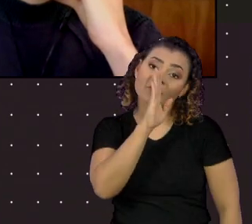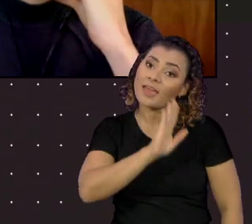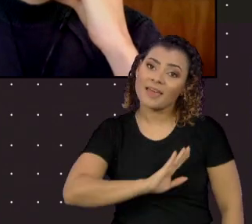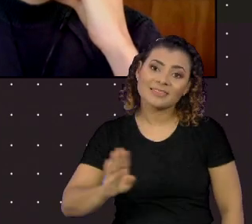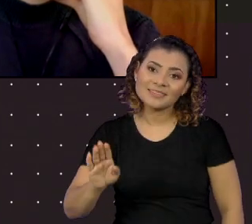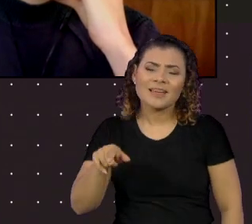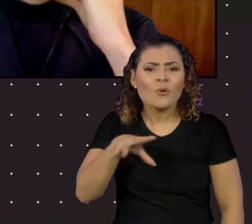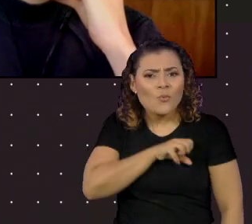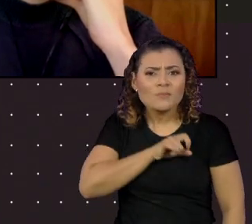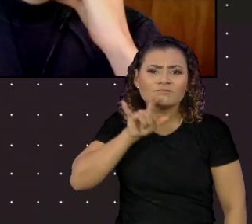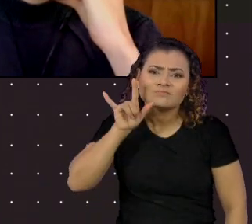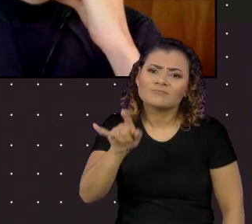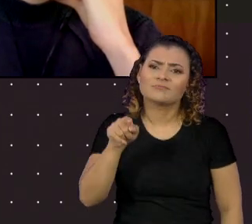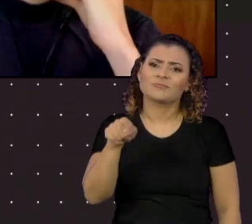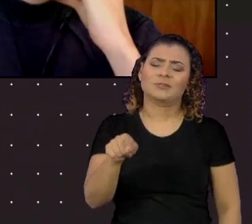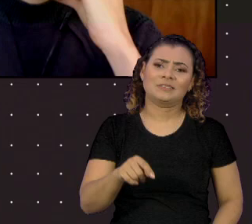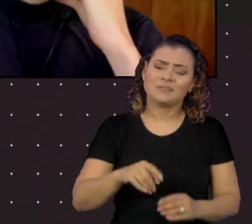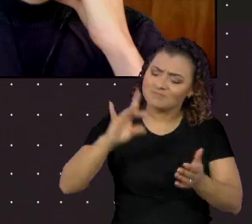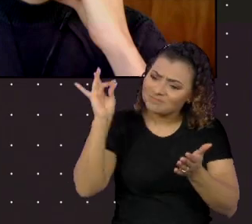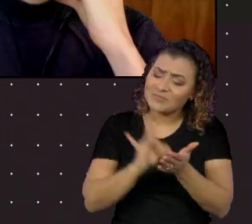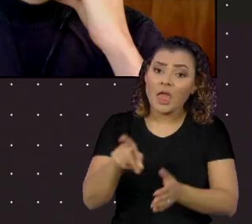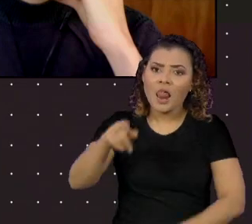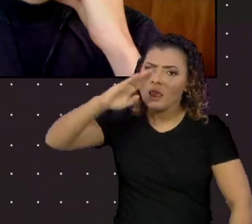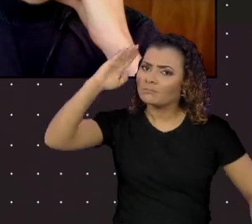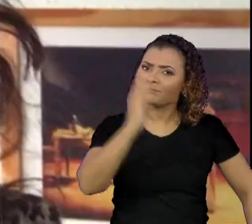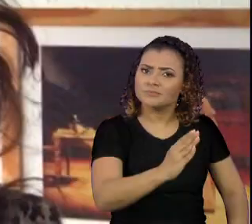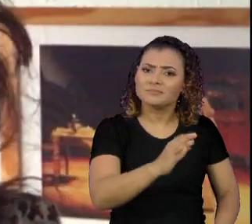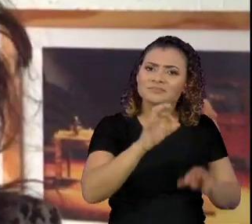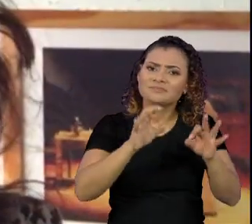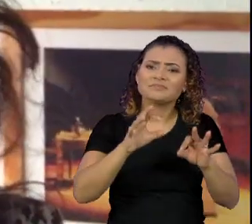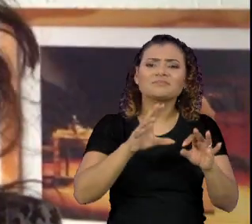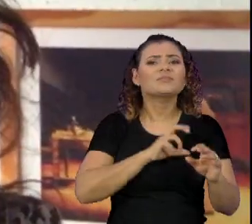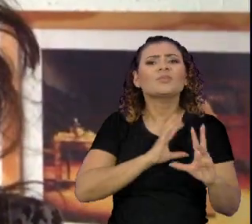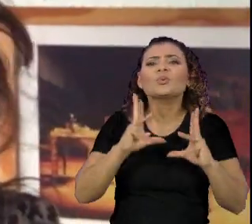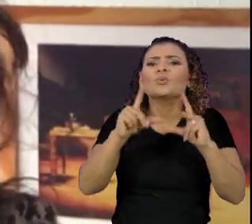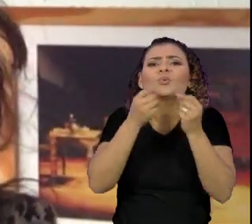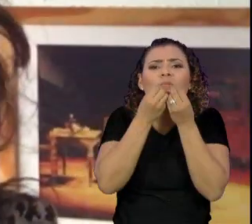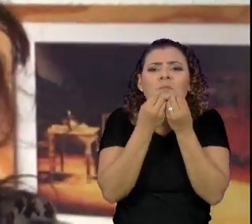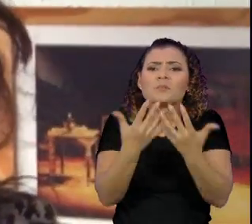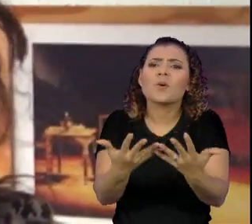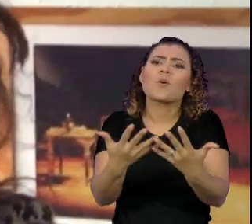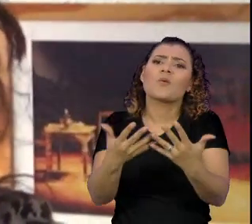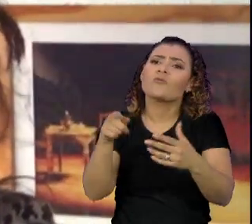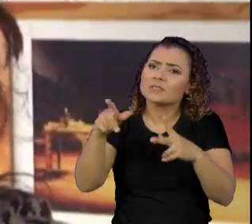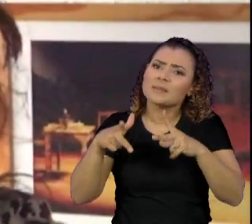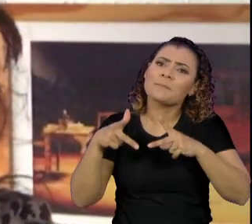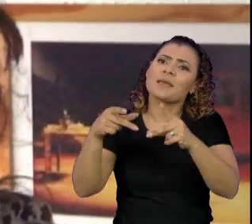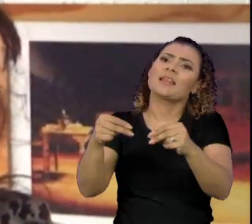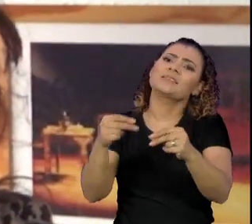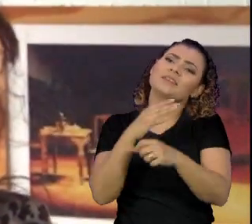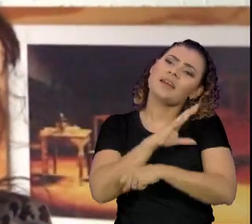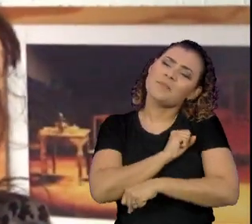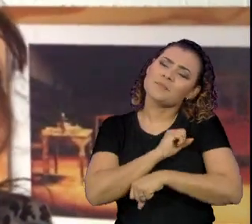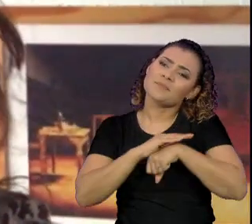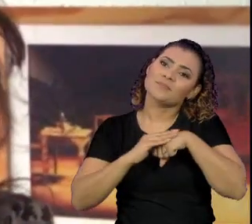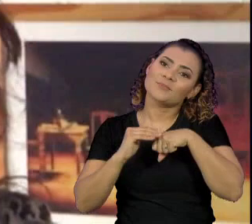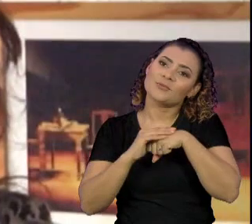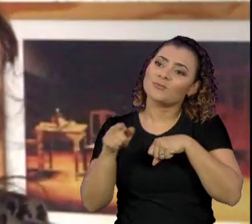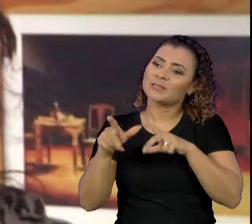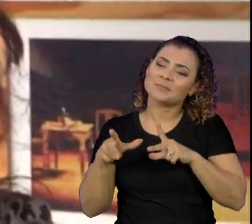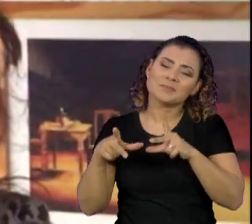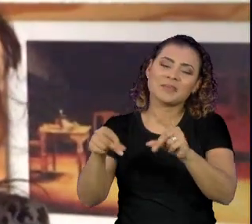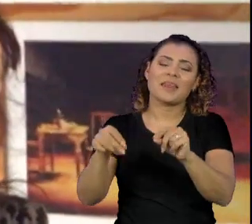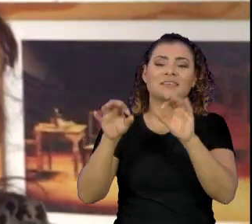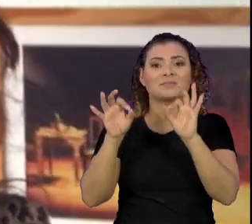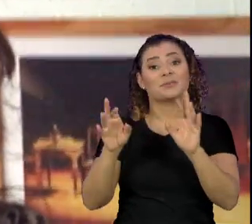Debinha, e desejo a você tudo de bom no mundo. Você é muito merecedora, meu amor. Muito